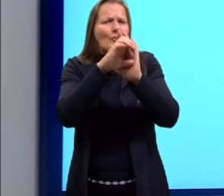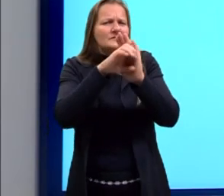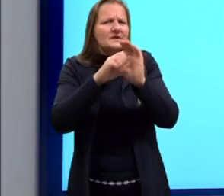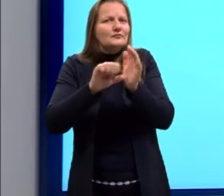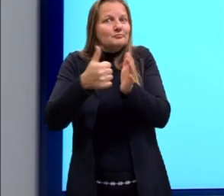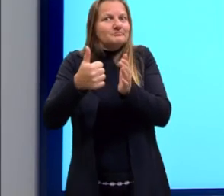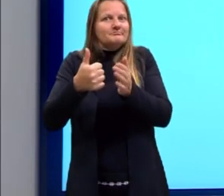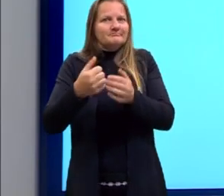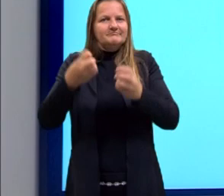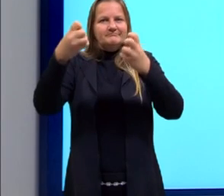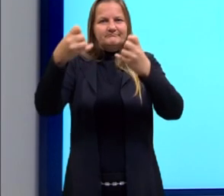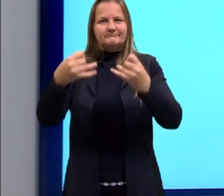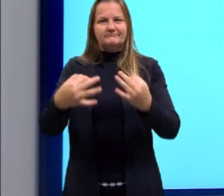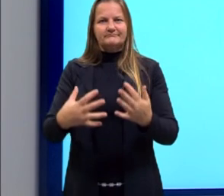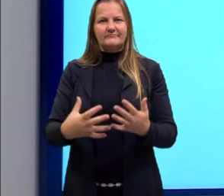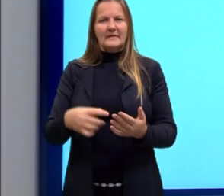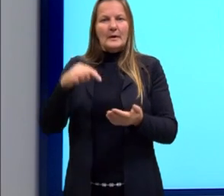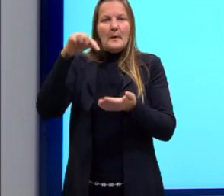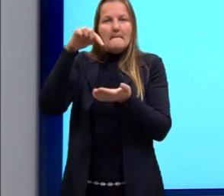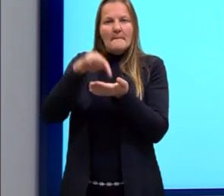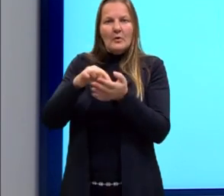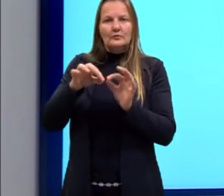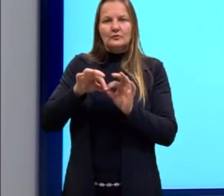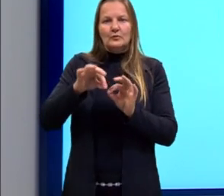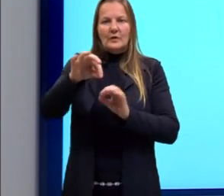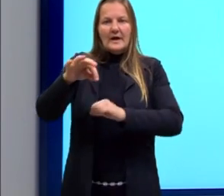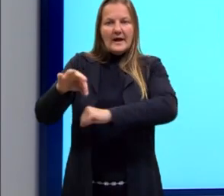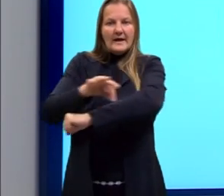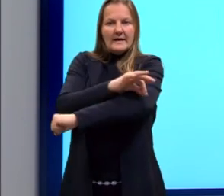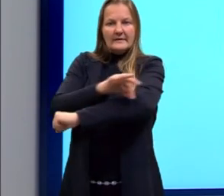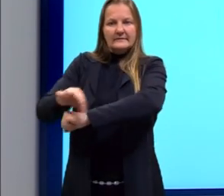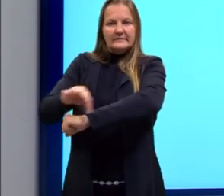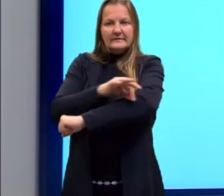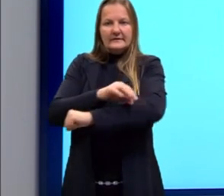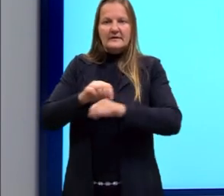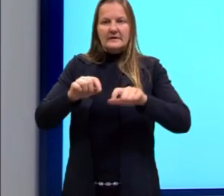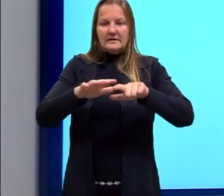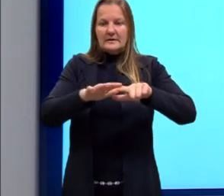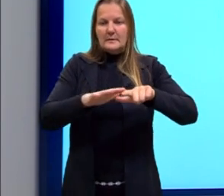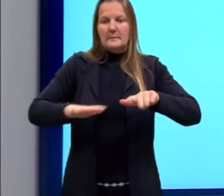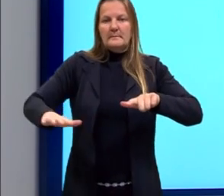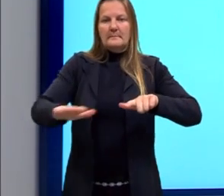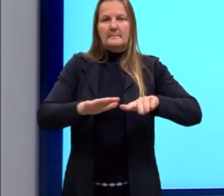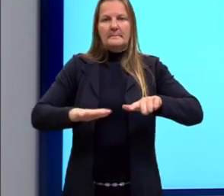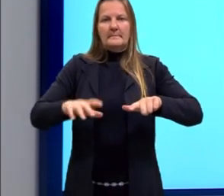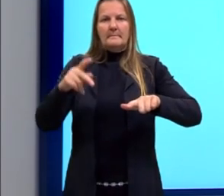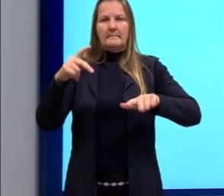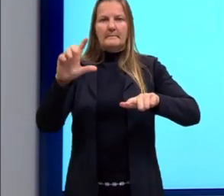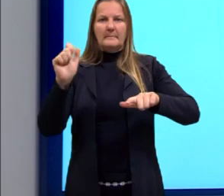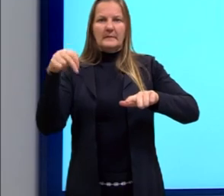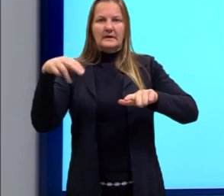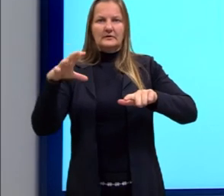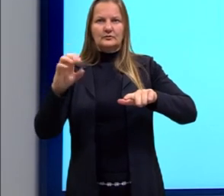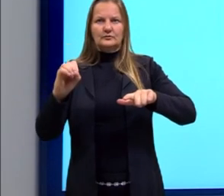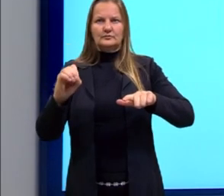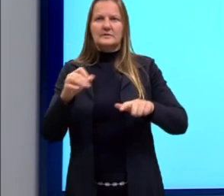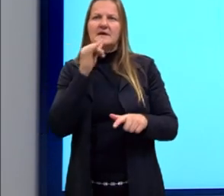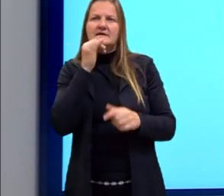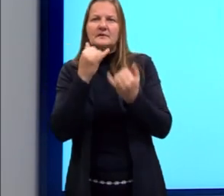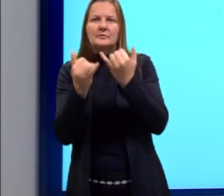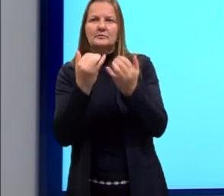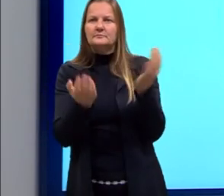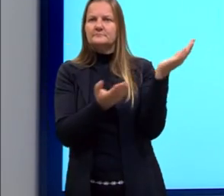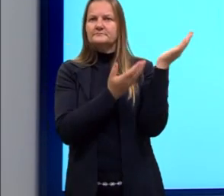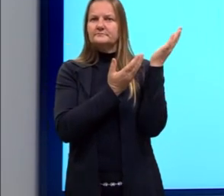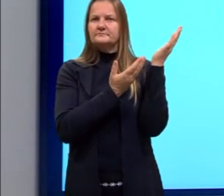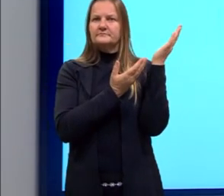que eu comentei com vocês. Reta e plano tá Observe vem aqui estes exemplos que nós